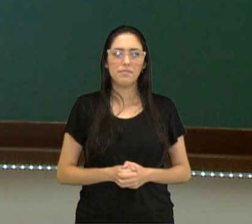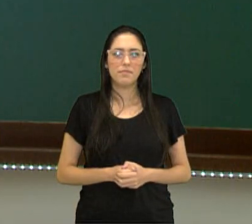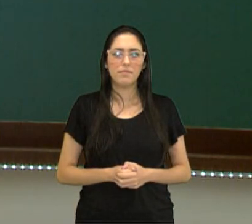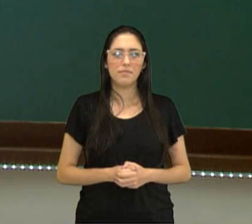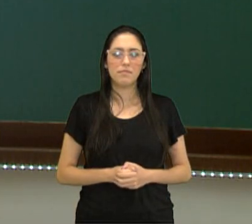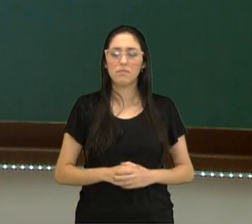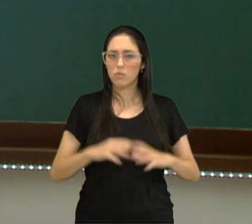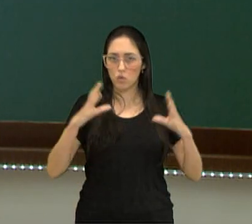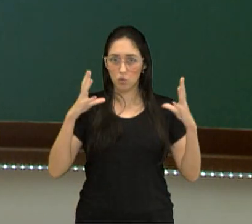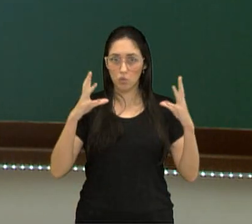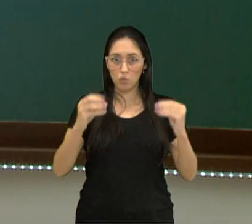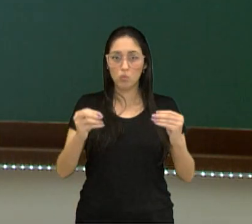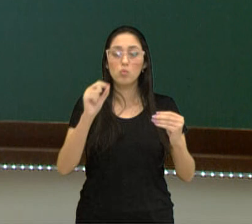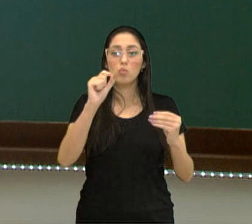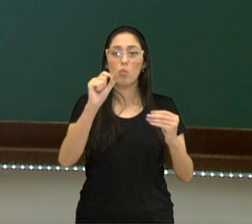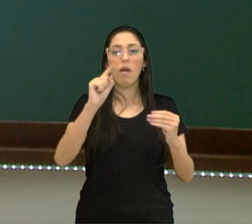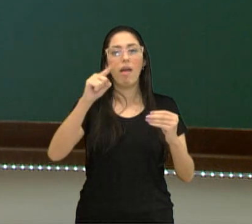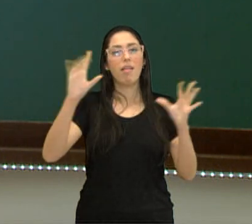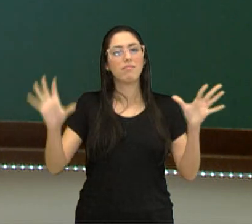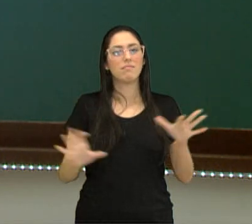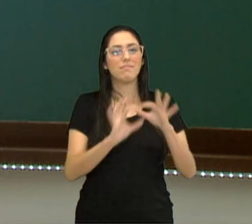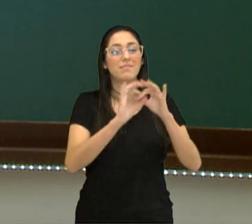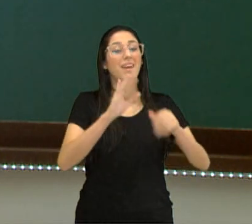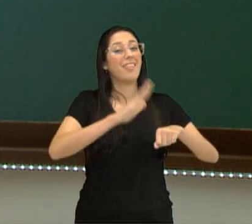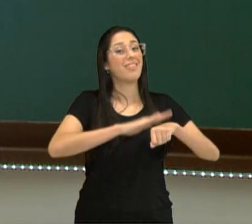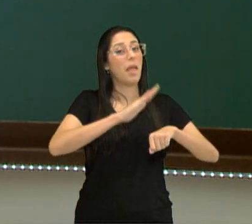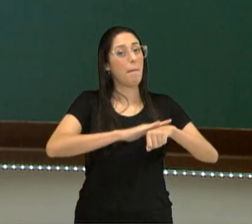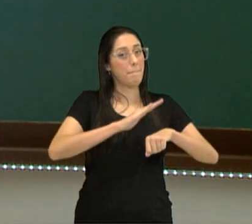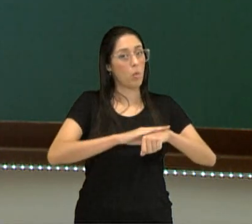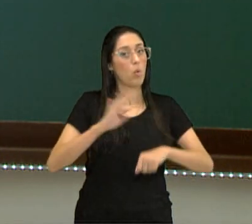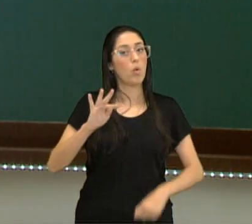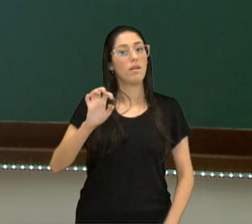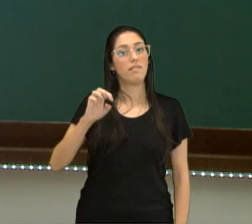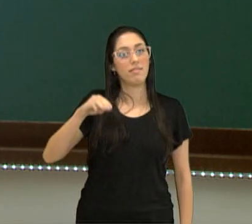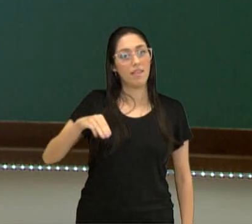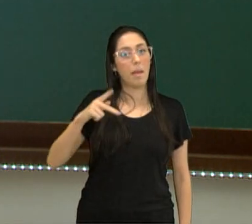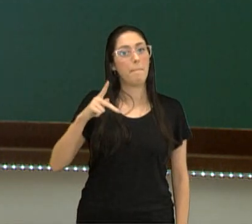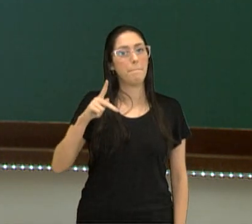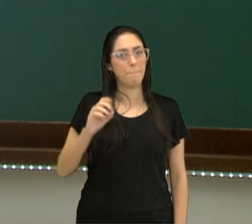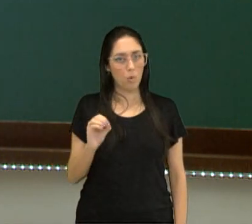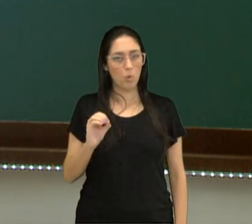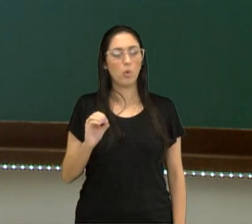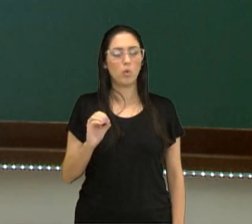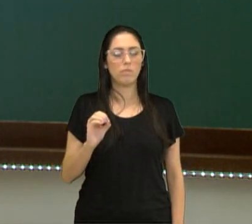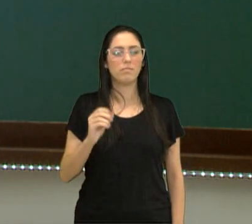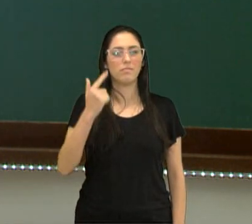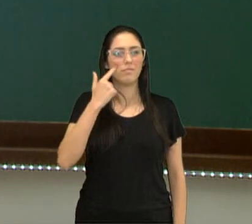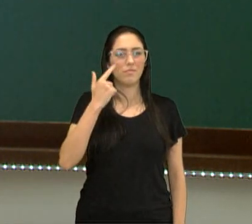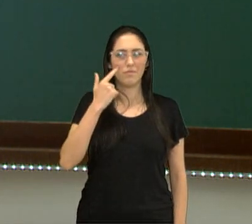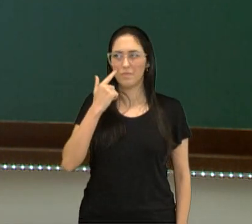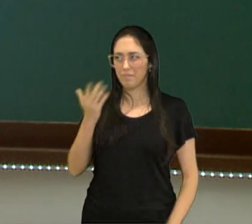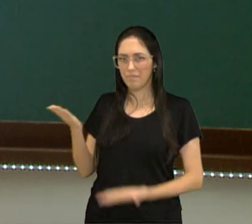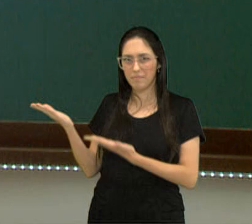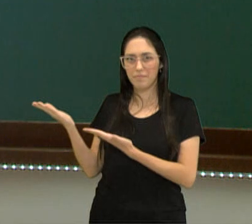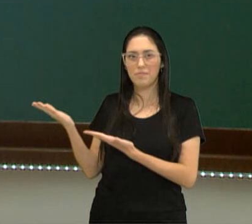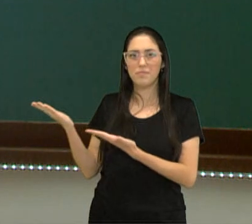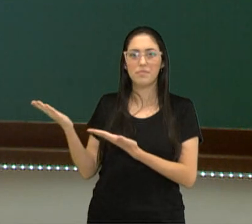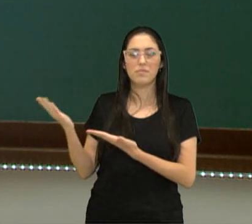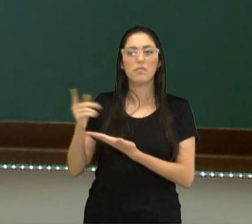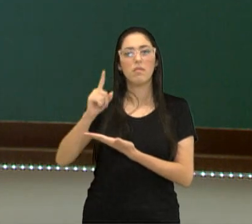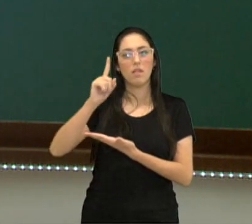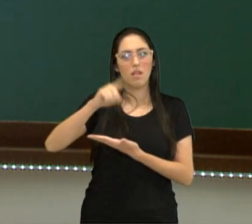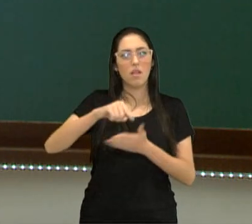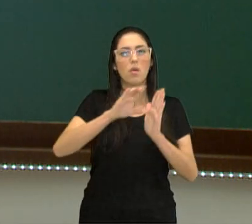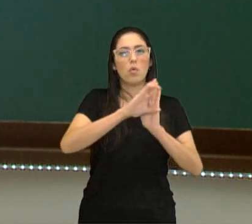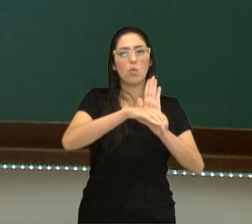está associado ao tempo, à previsão do tempo. E conforme eu trago para você aqui no segundo parágrafo, estamos definindo aqui